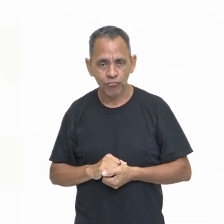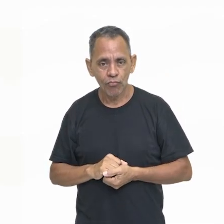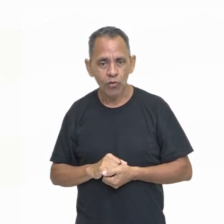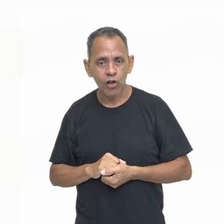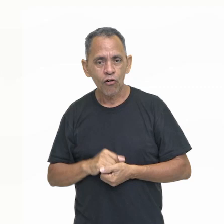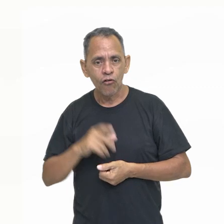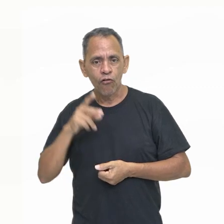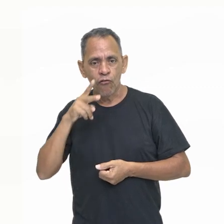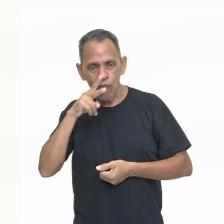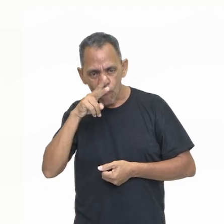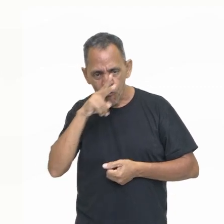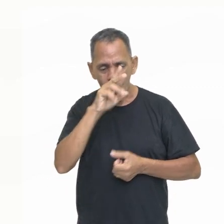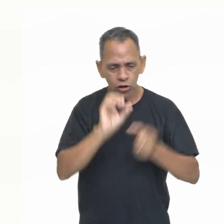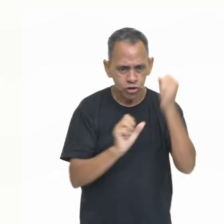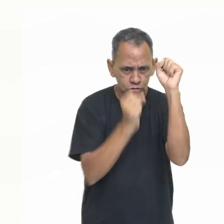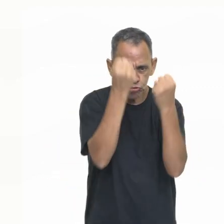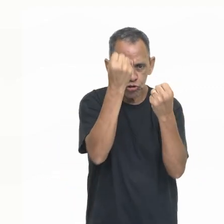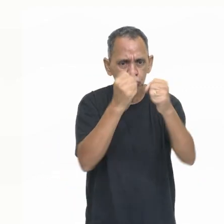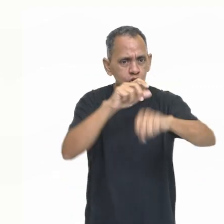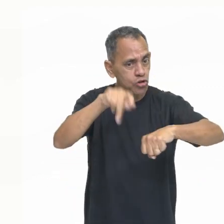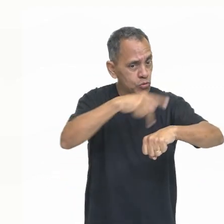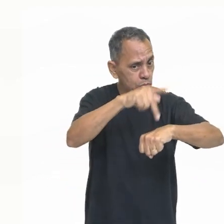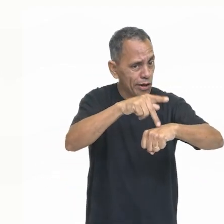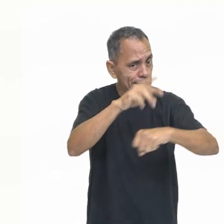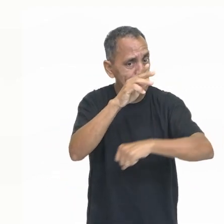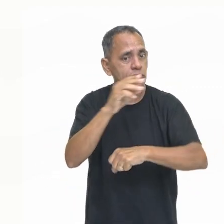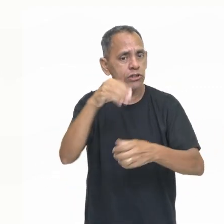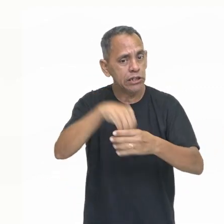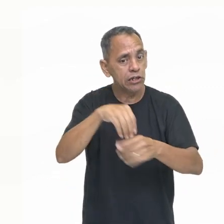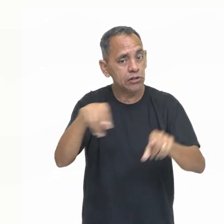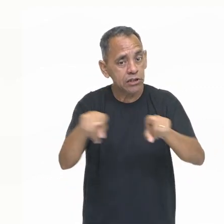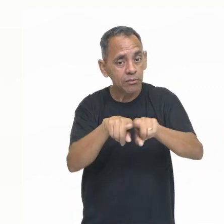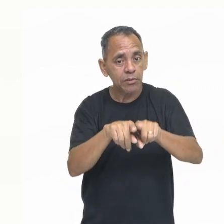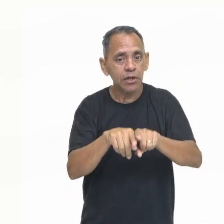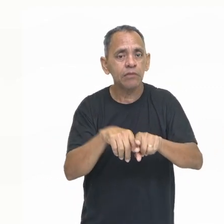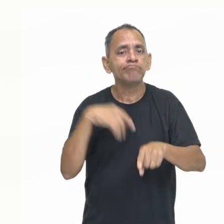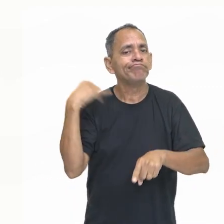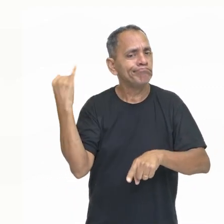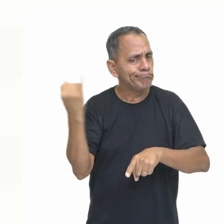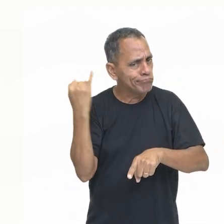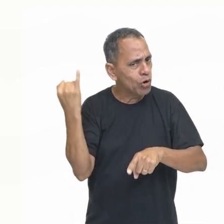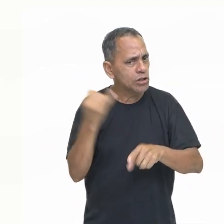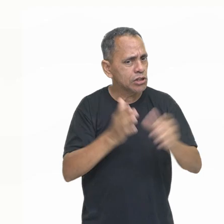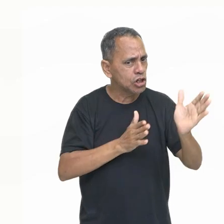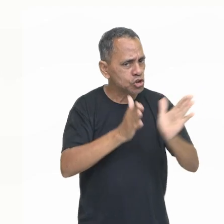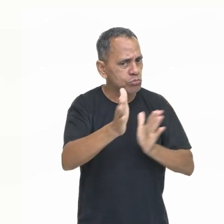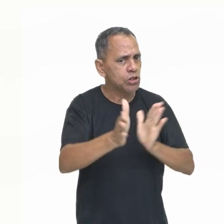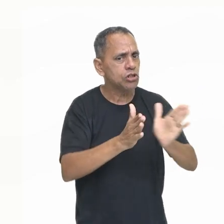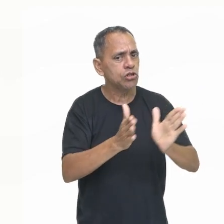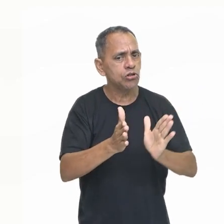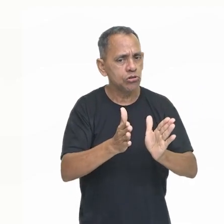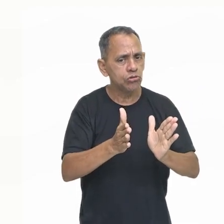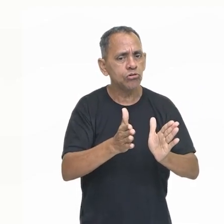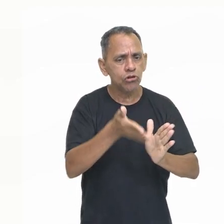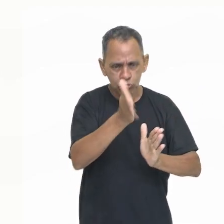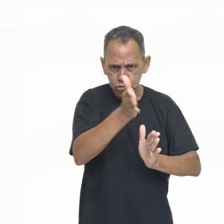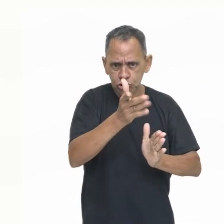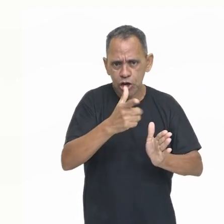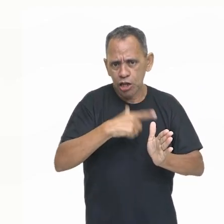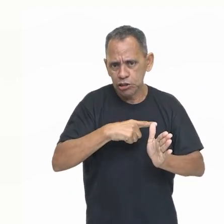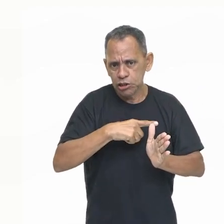industrialização nacional, olha só que ponto importante. Então, você já atrela um termo, que é o